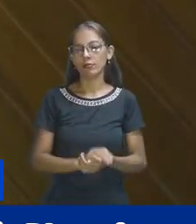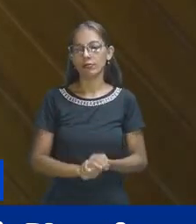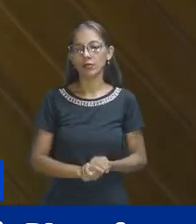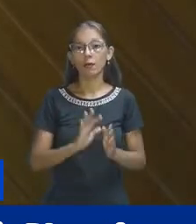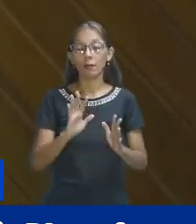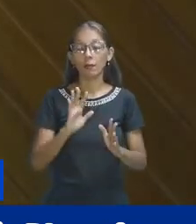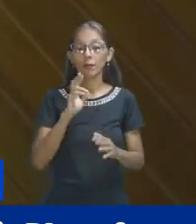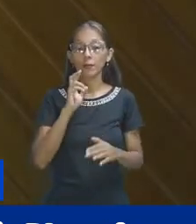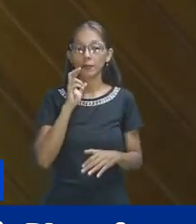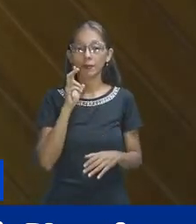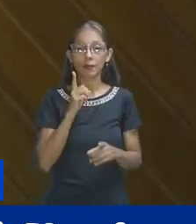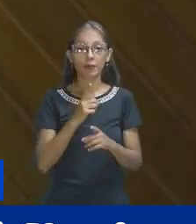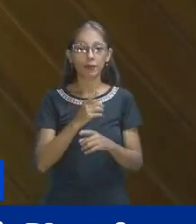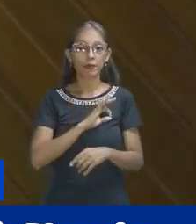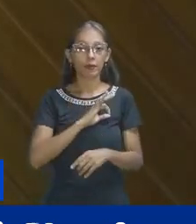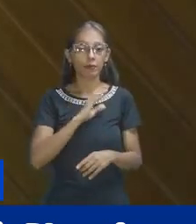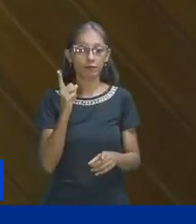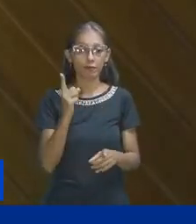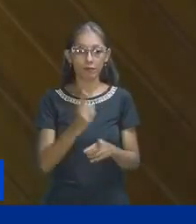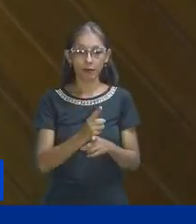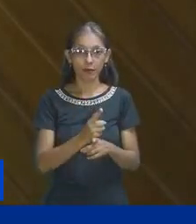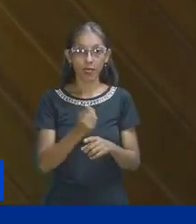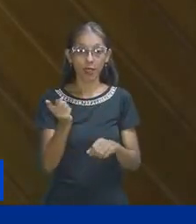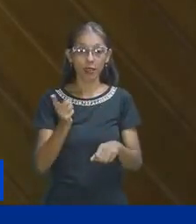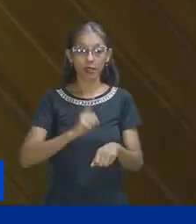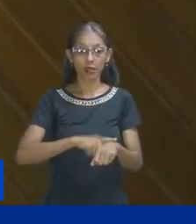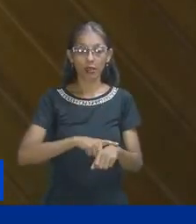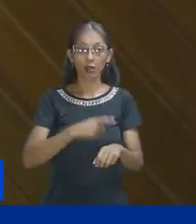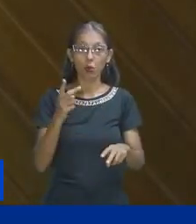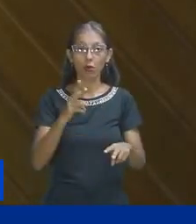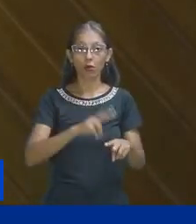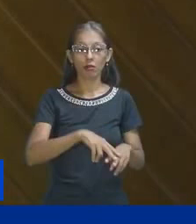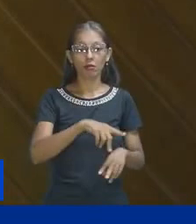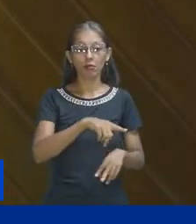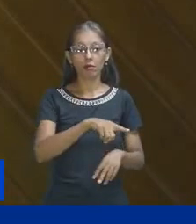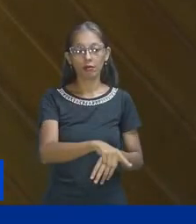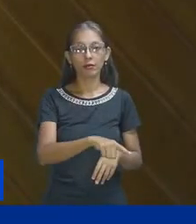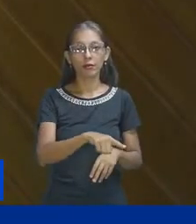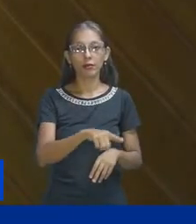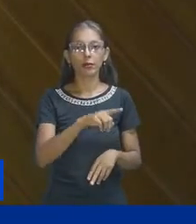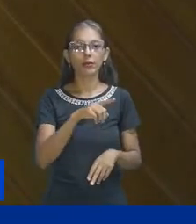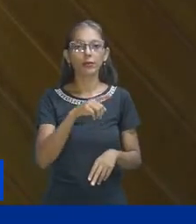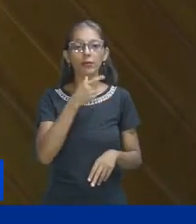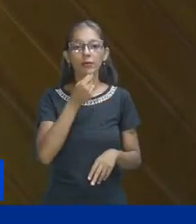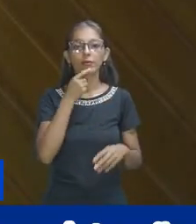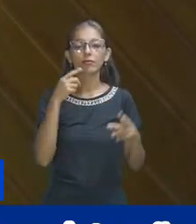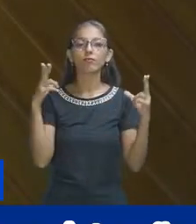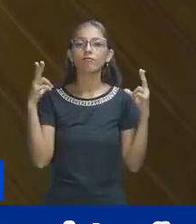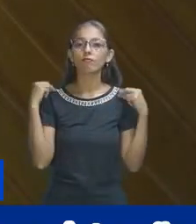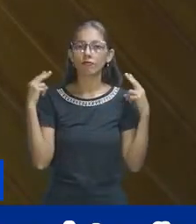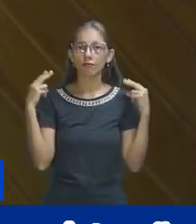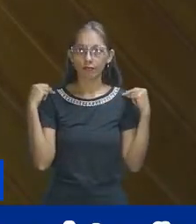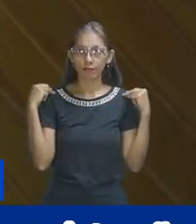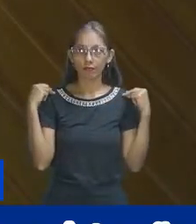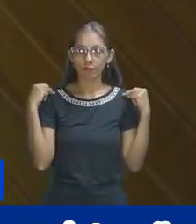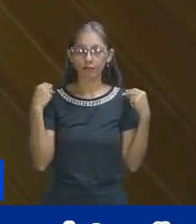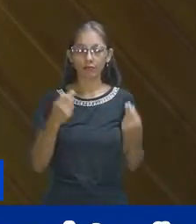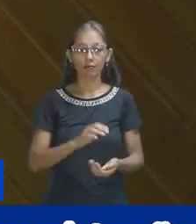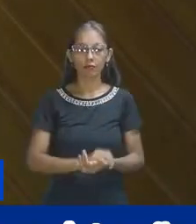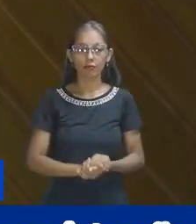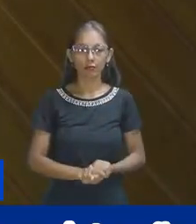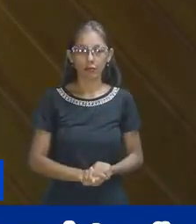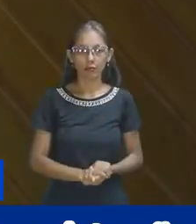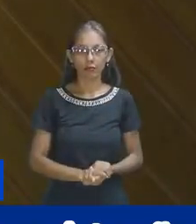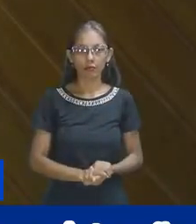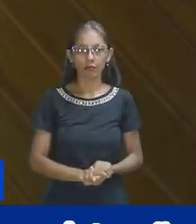em flagrante de João Diomedes. João Diomedes, então, diante desse flagrante, optou por permanecer